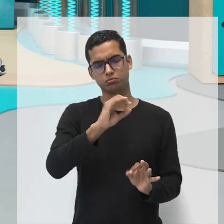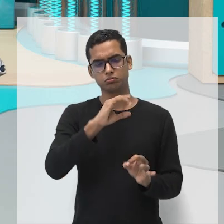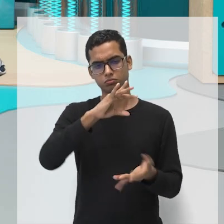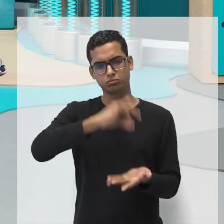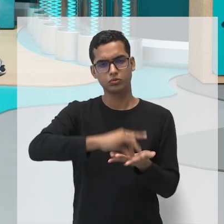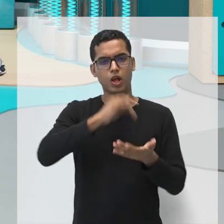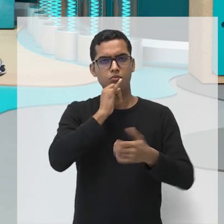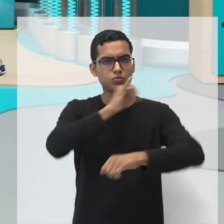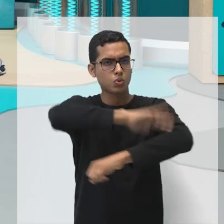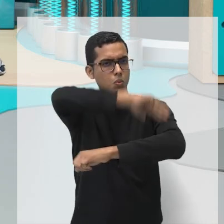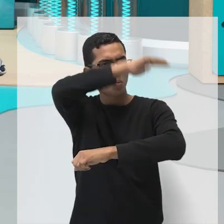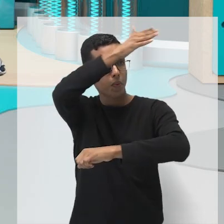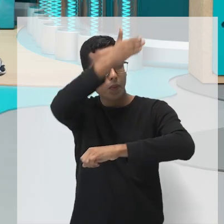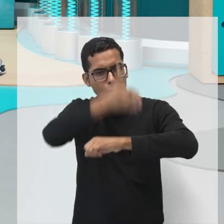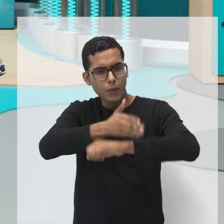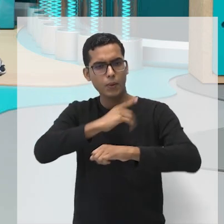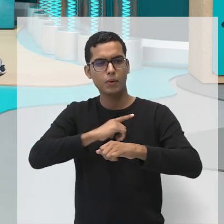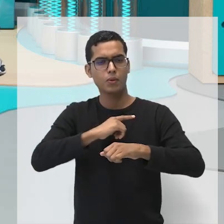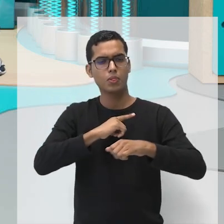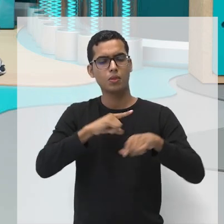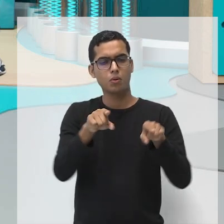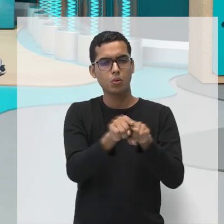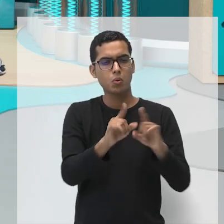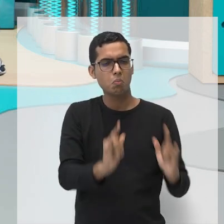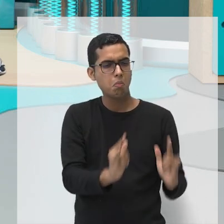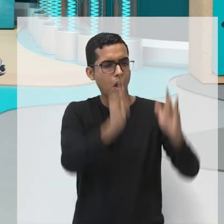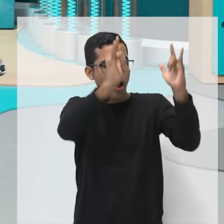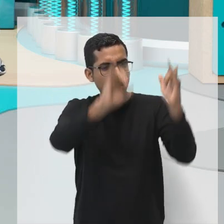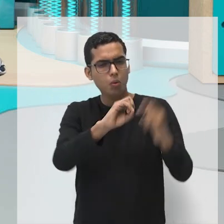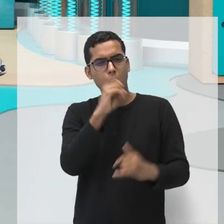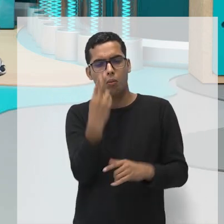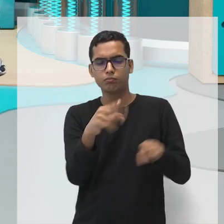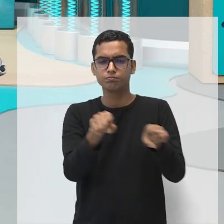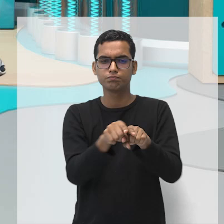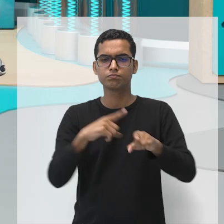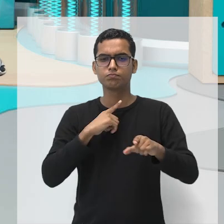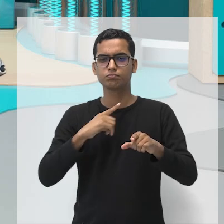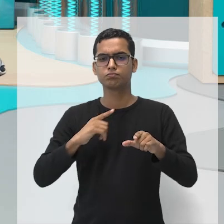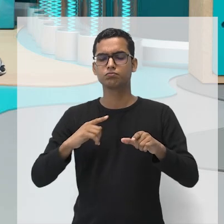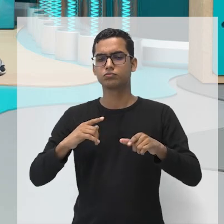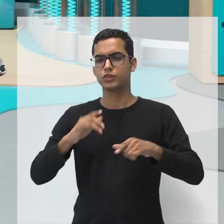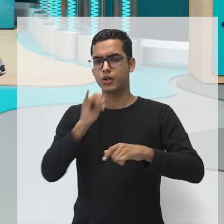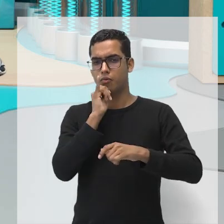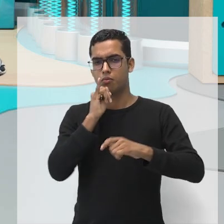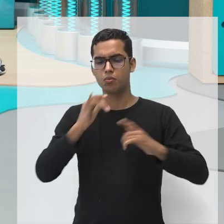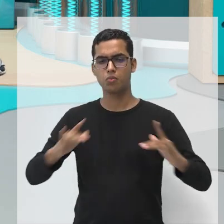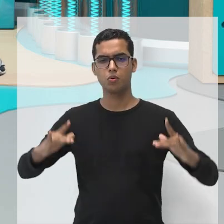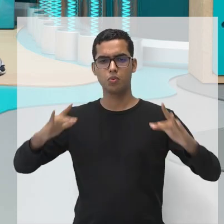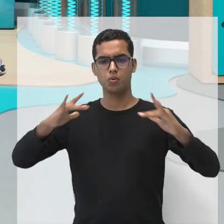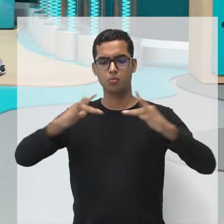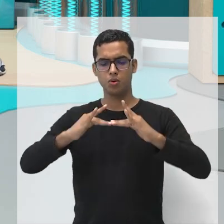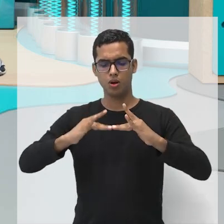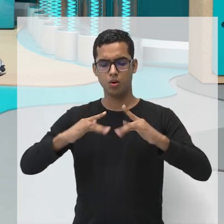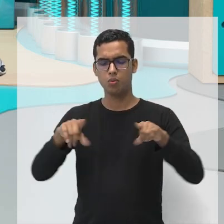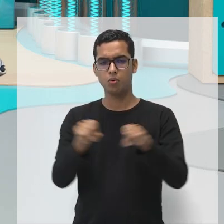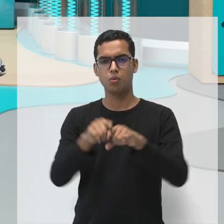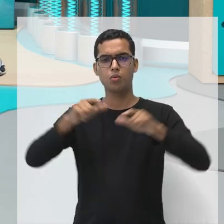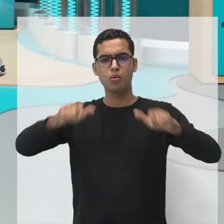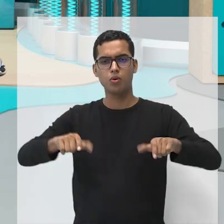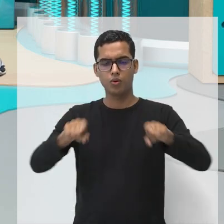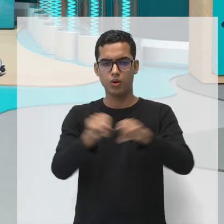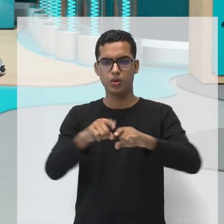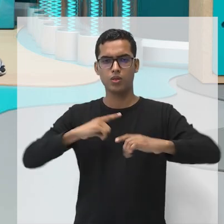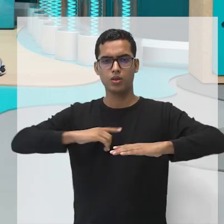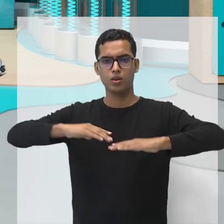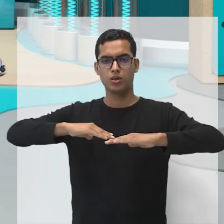totalmente inusitado, como penhascos, prédios e até mesmo pontes, utilizando ali o apoio do paraquedas.